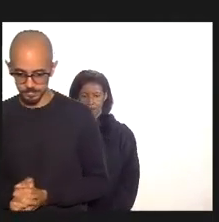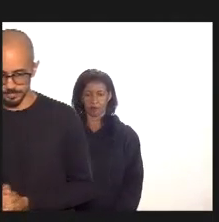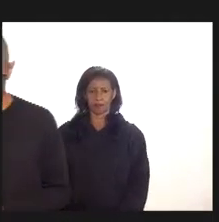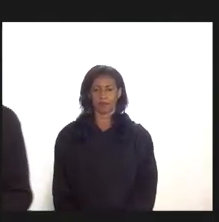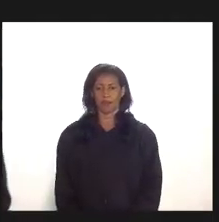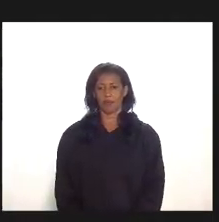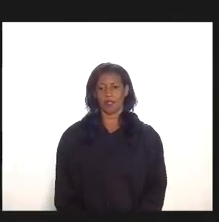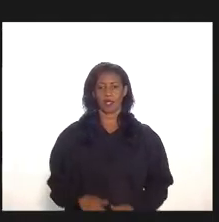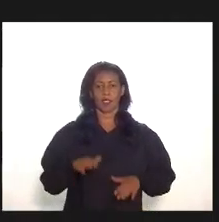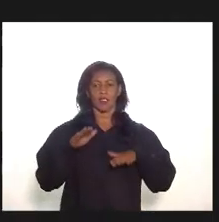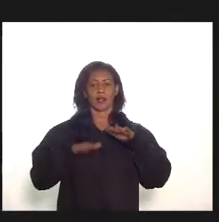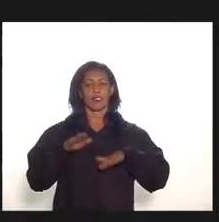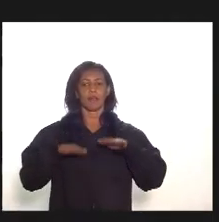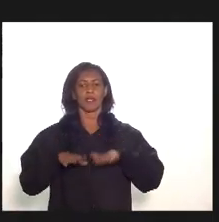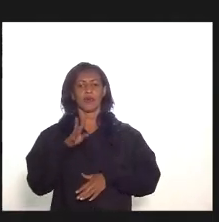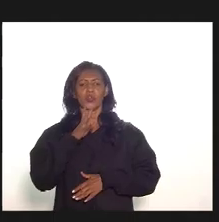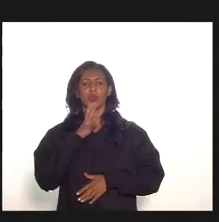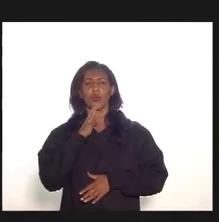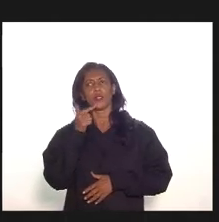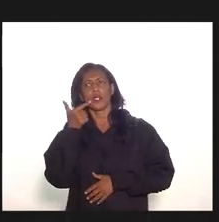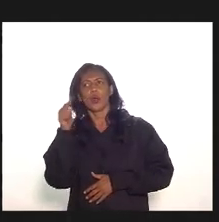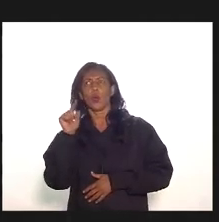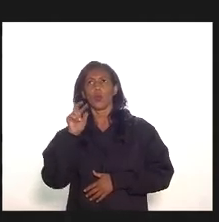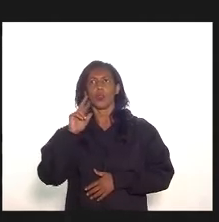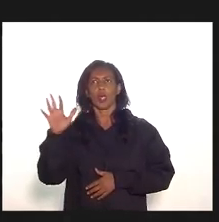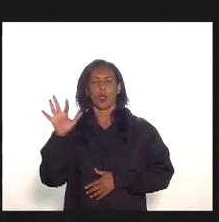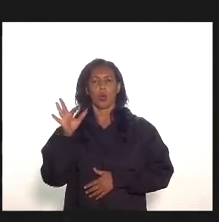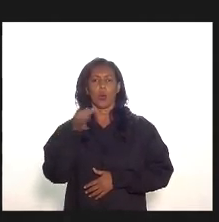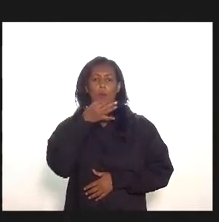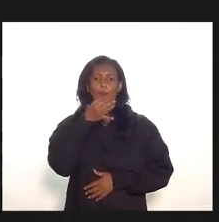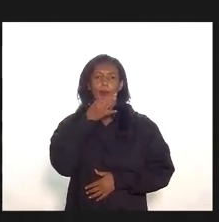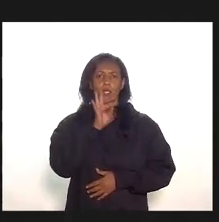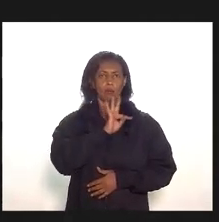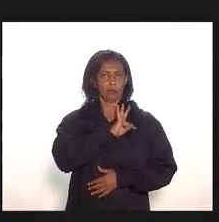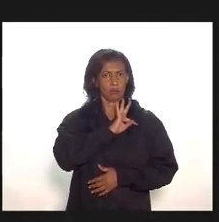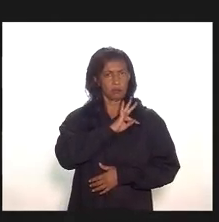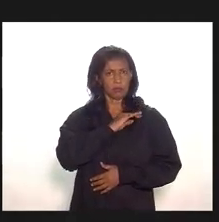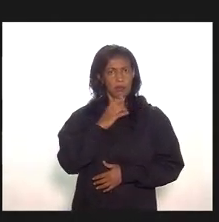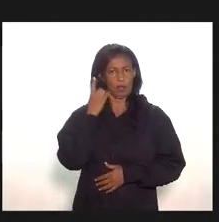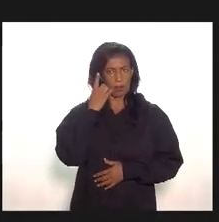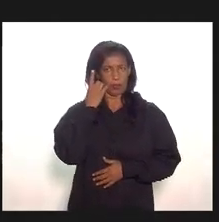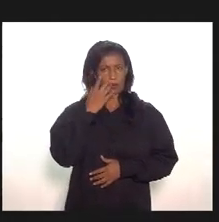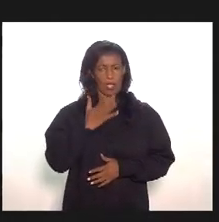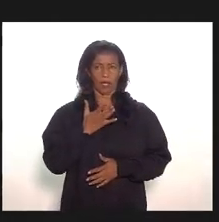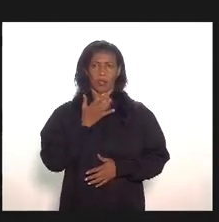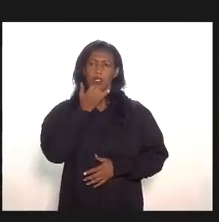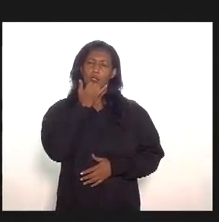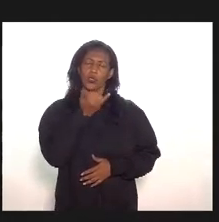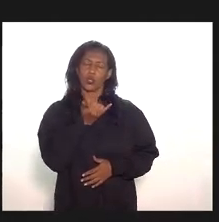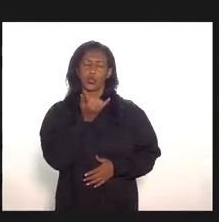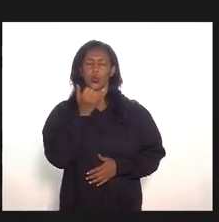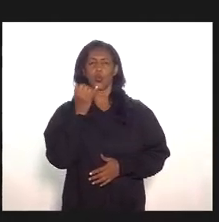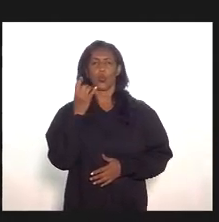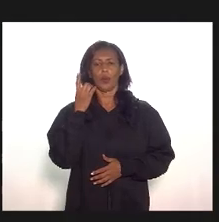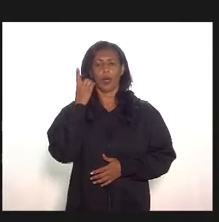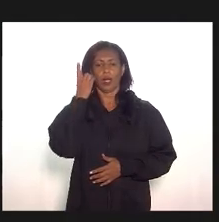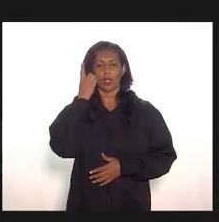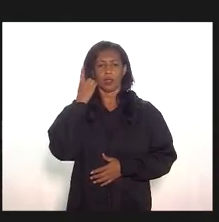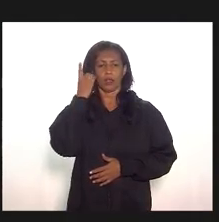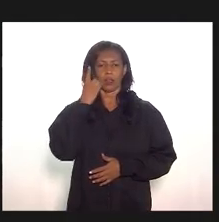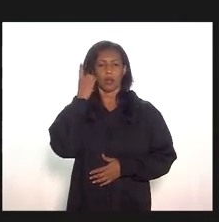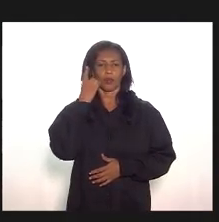posição da deputada Marta Rocha, me assusta numa matéria tão relevante que, desculpe, deputada Adriana,